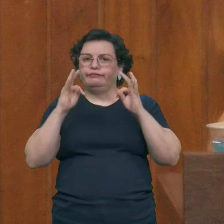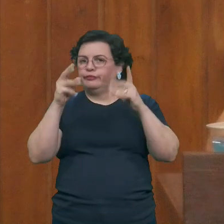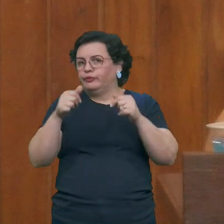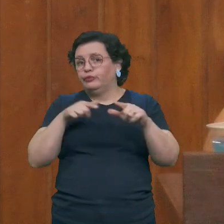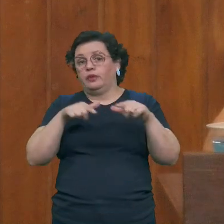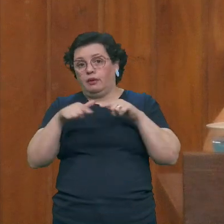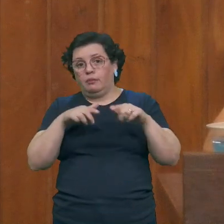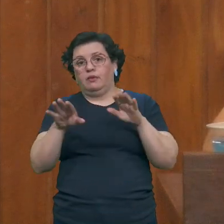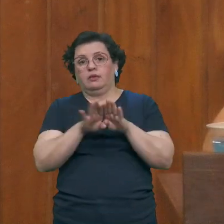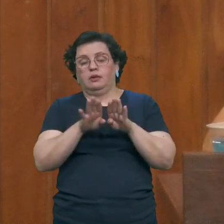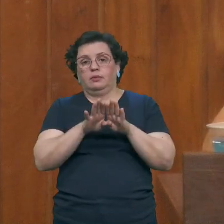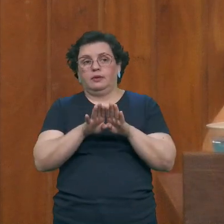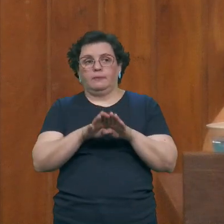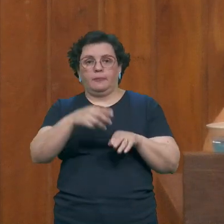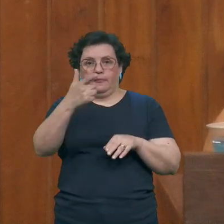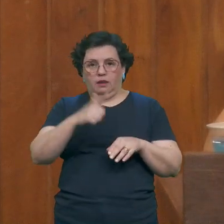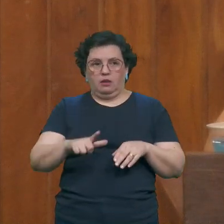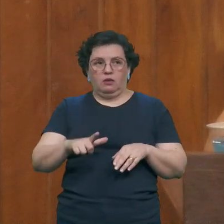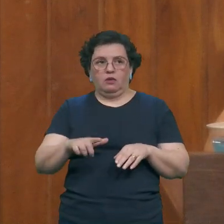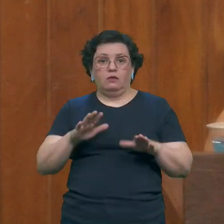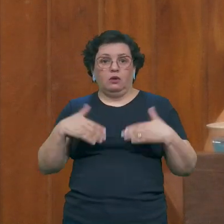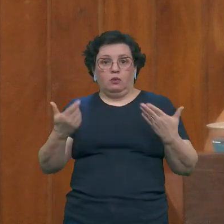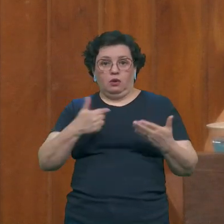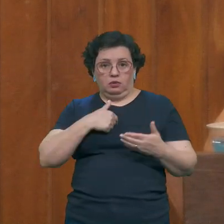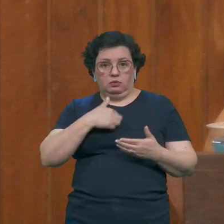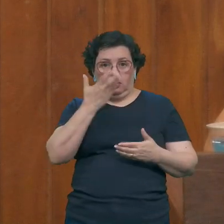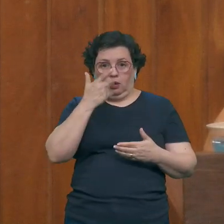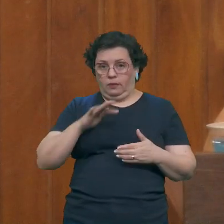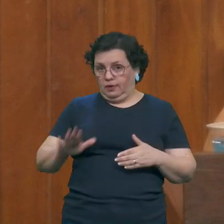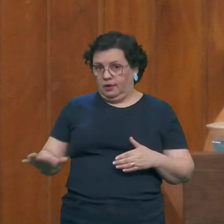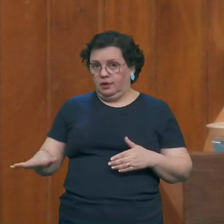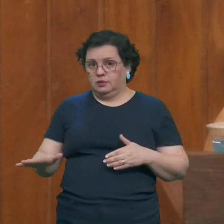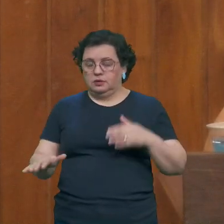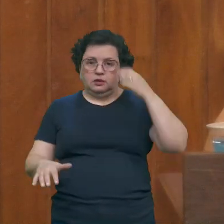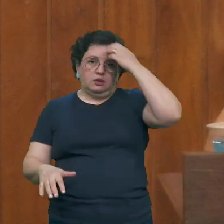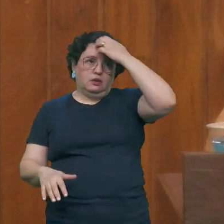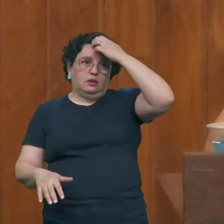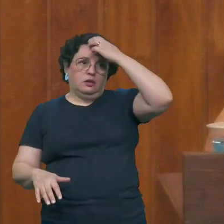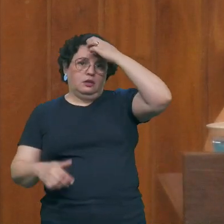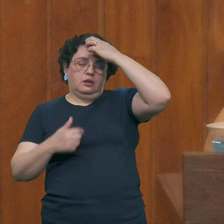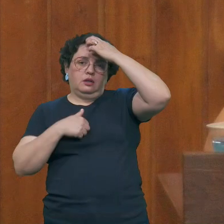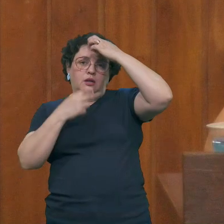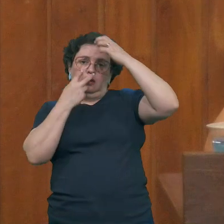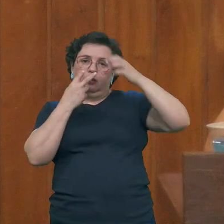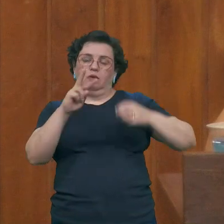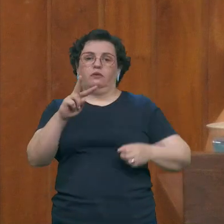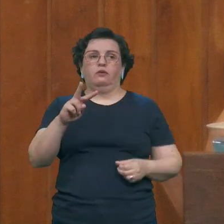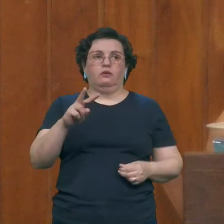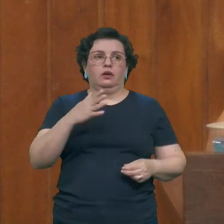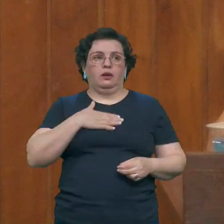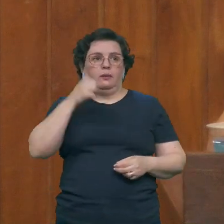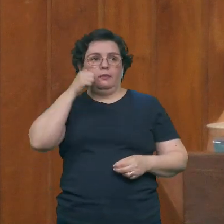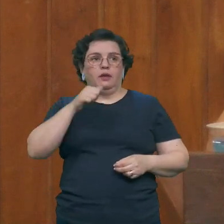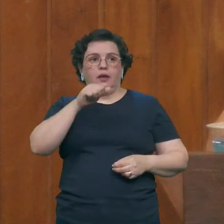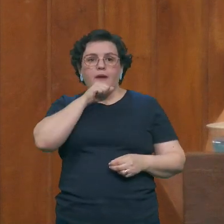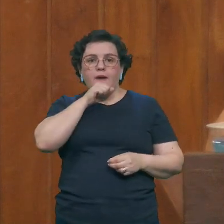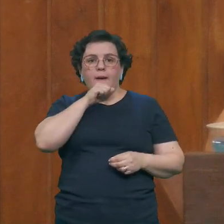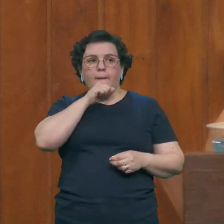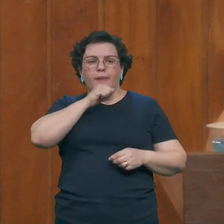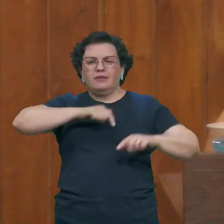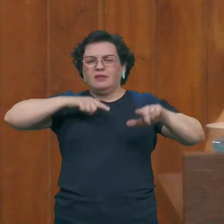Aqui volto a reiterar que, quando era criança, eu via minha mãe se desdobrava em